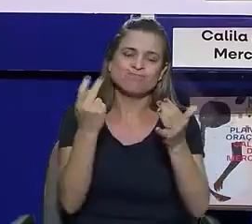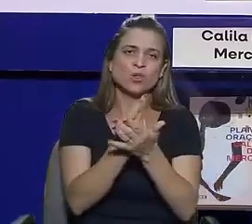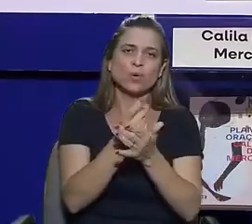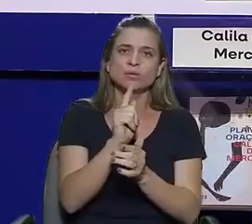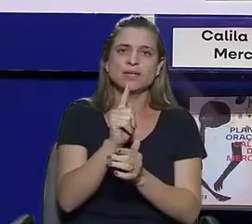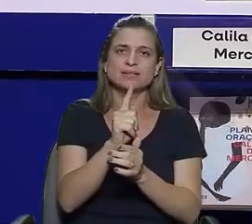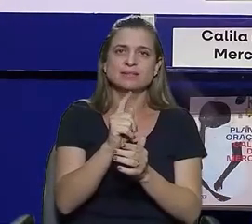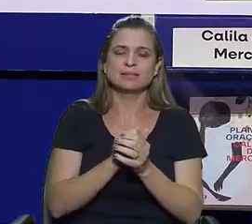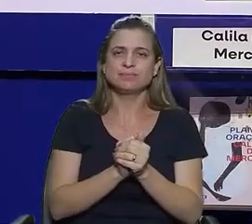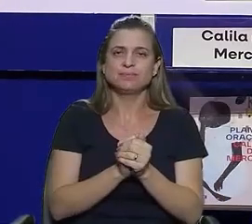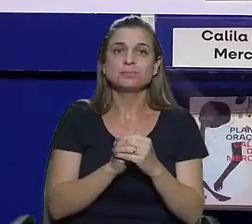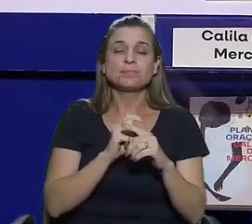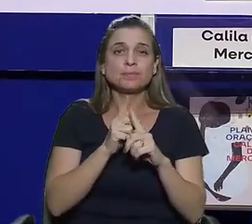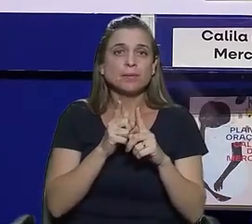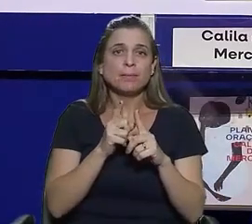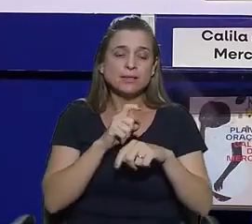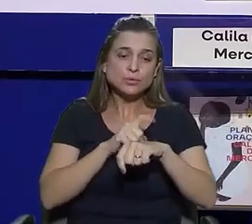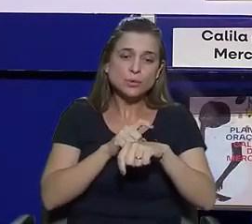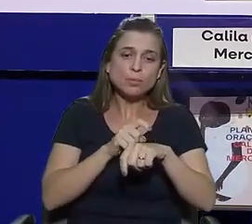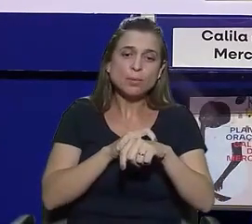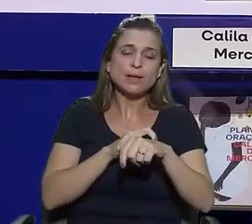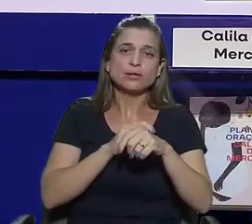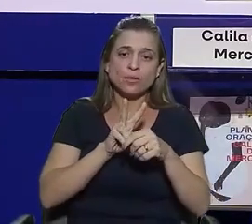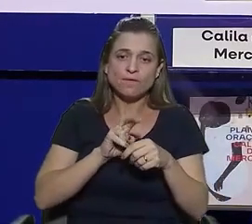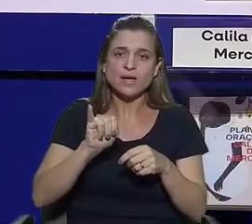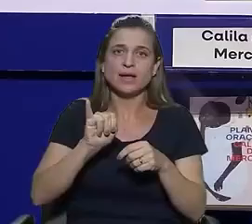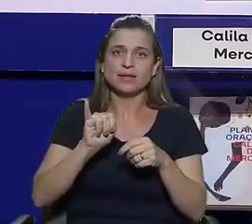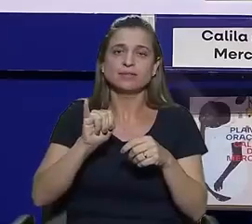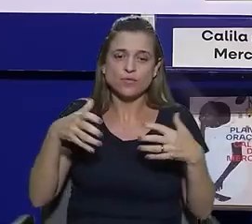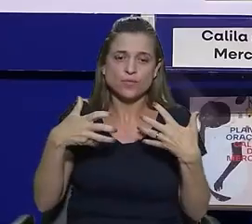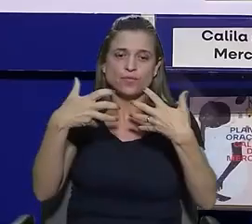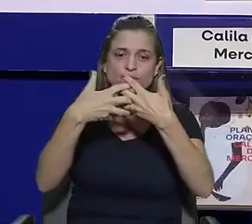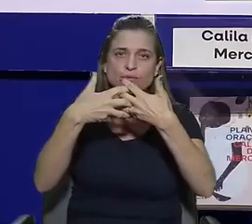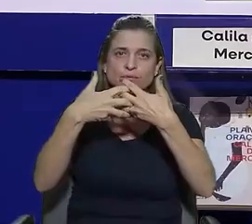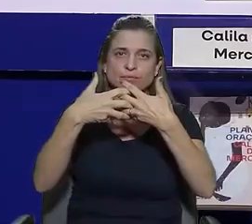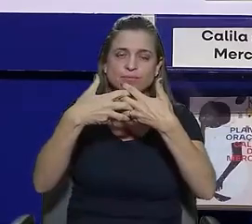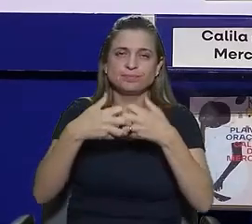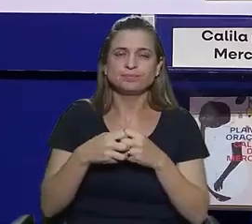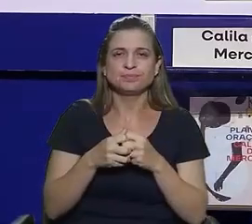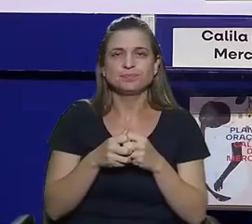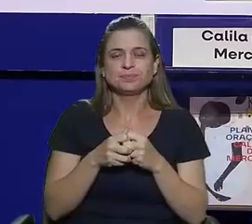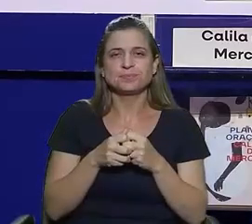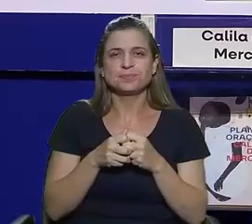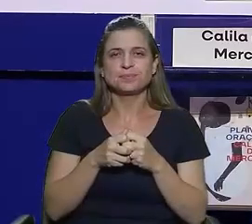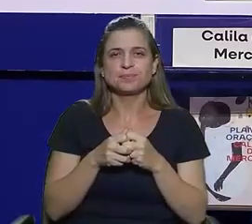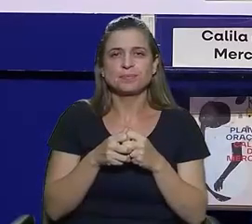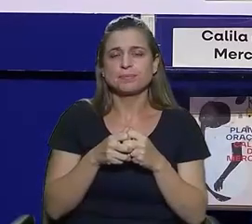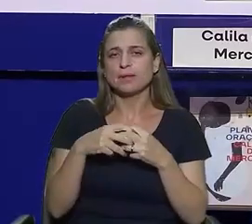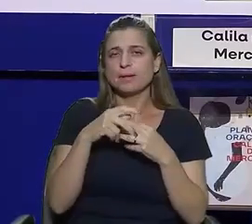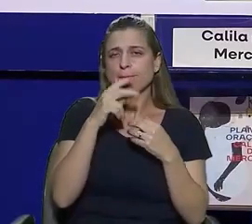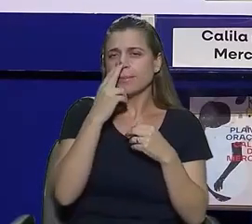está indo, mas em algum momento essa energia vai se estabelecer. Eu acho que é a mesma coisa alguém que eu não toco